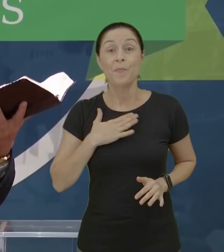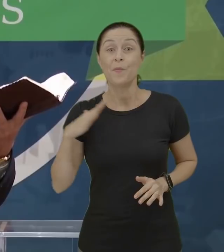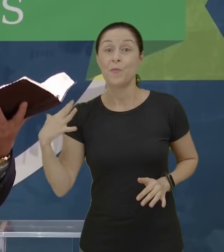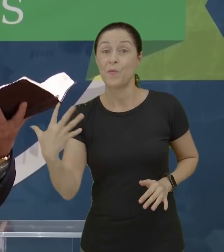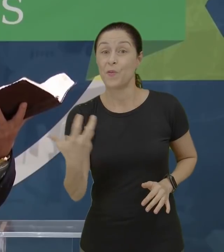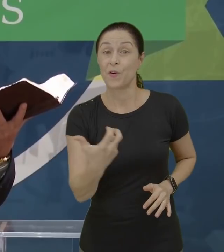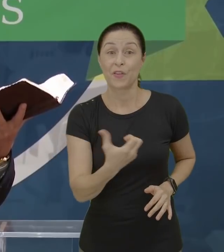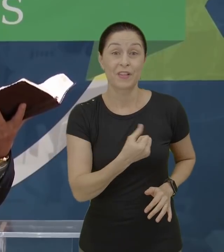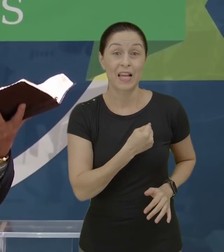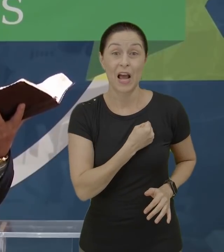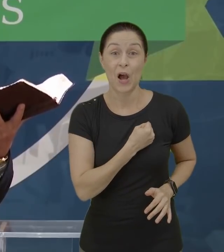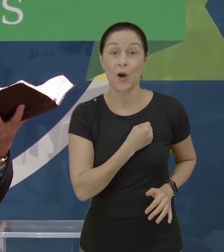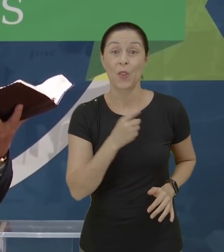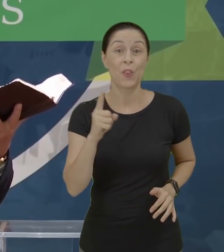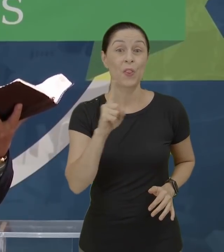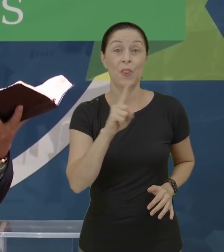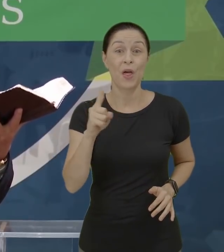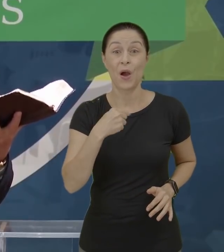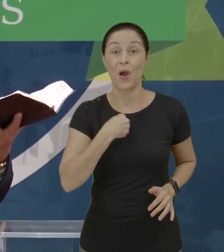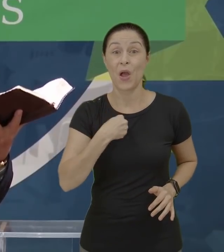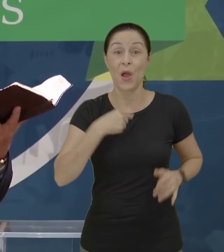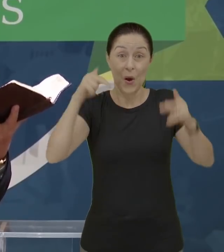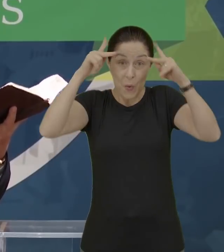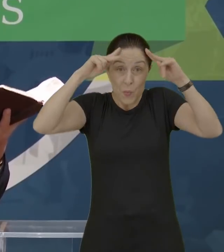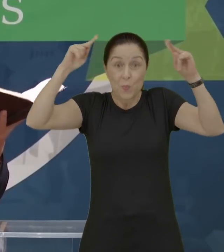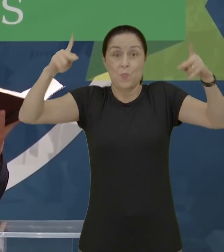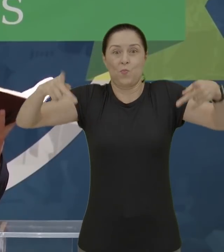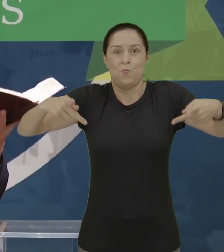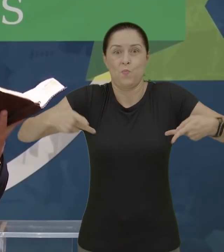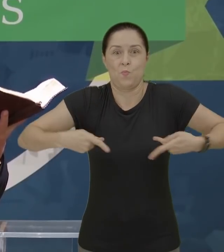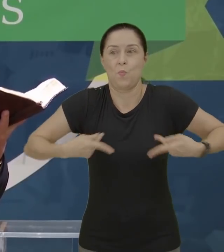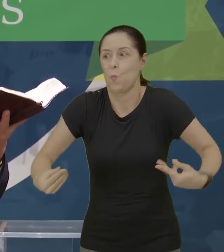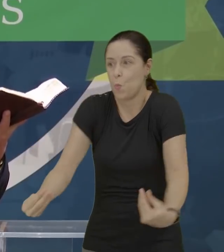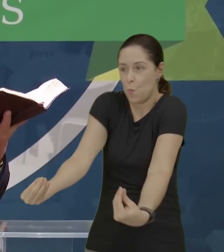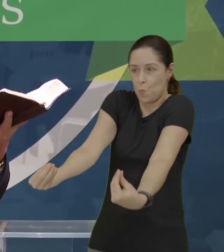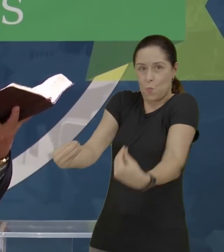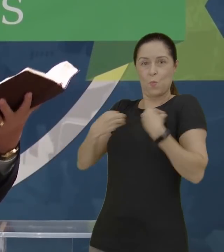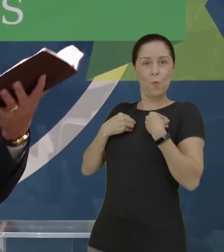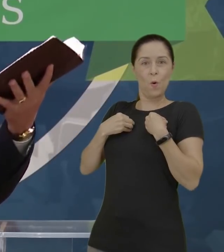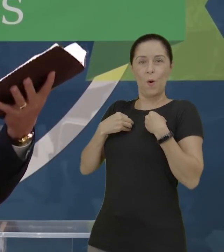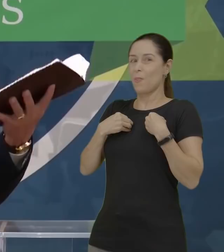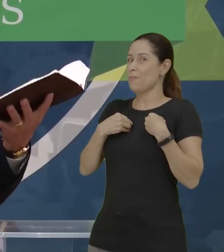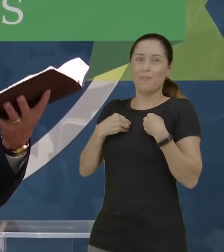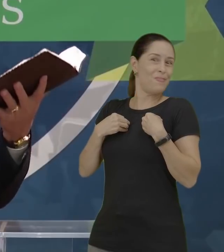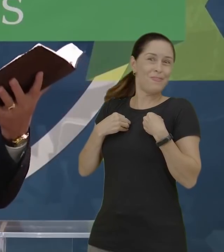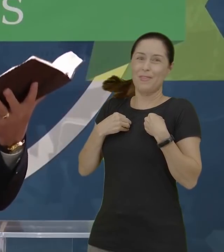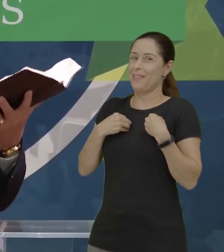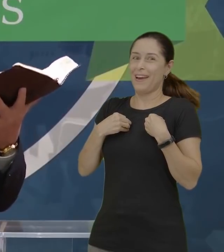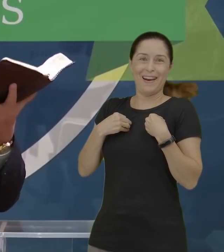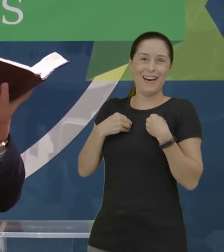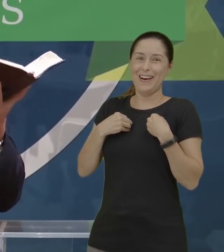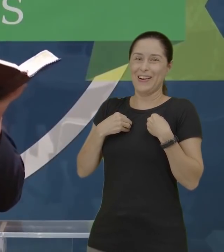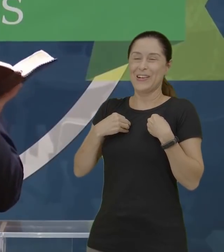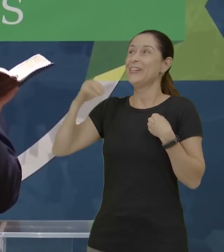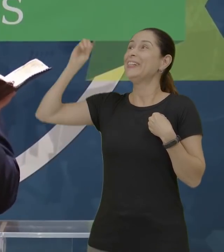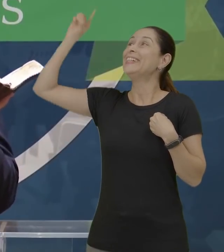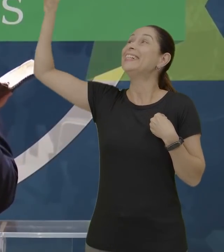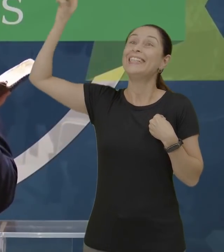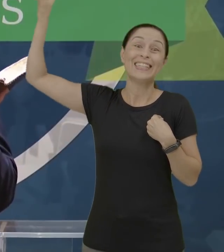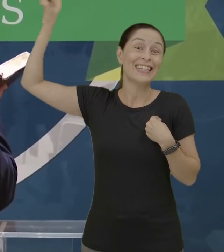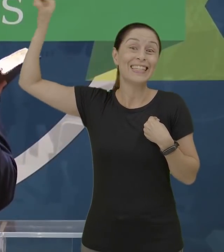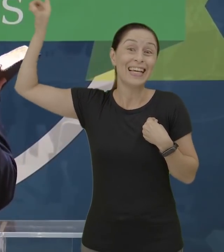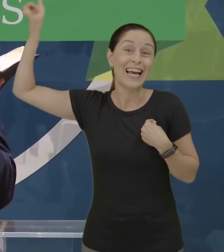esforço. Quem persevera é Deus em nos salvar. Aquele que começou boa obra